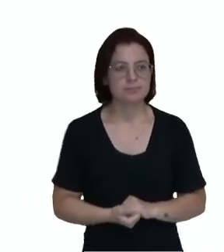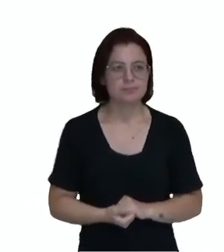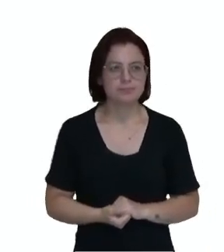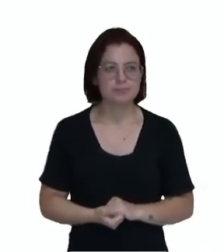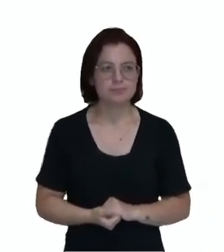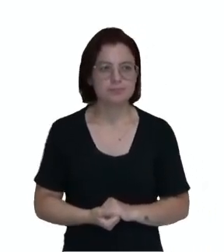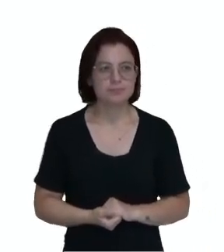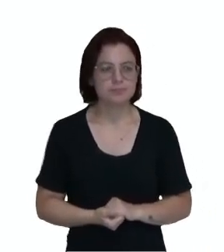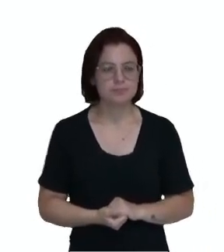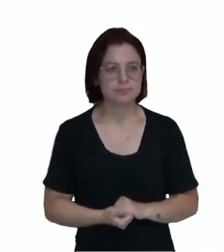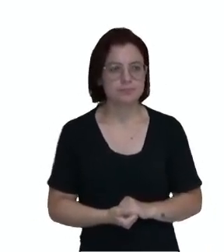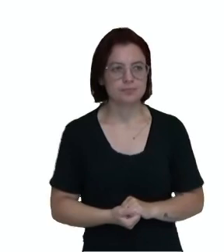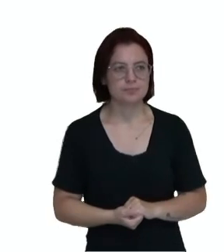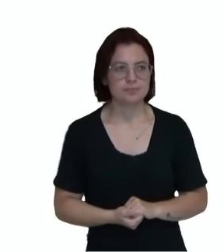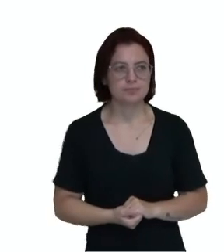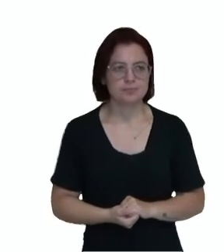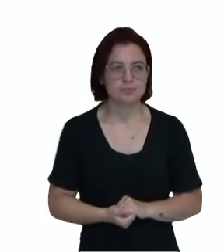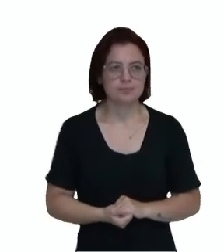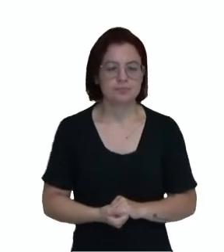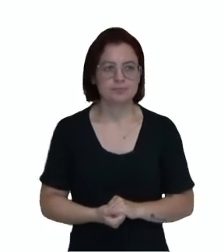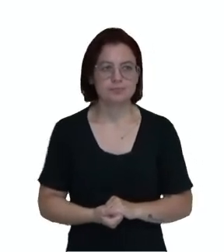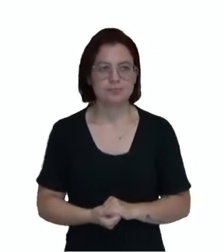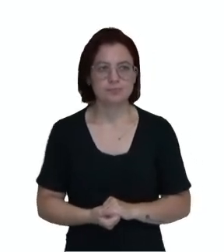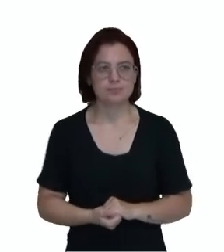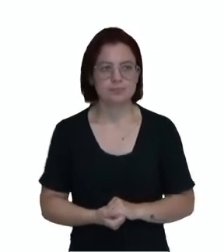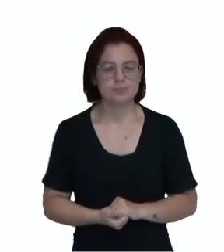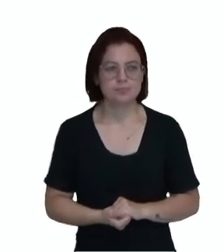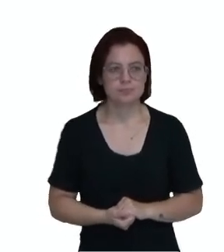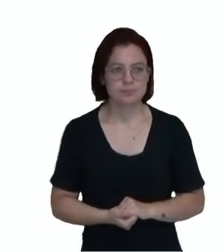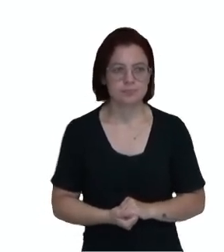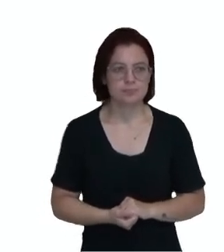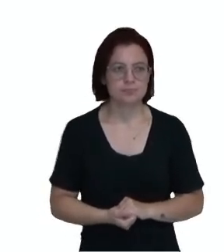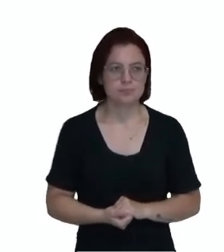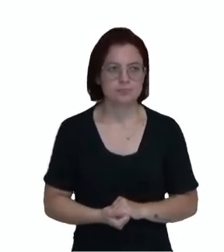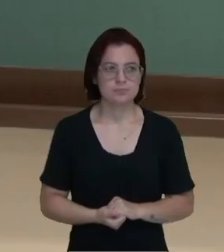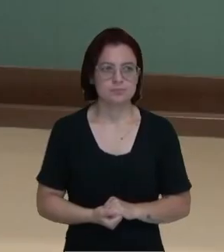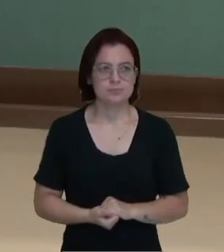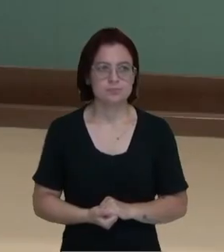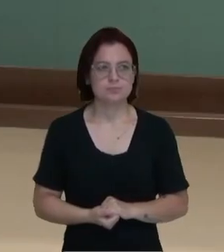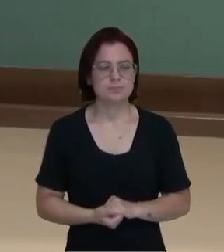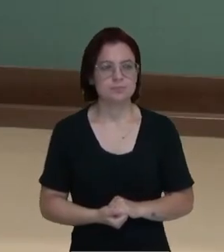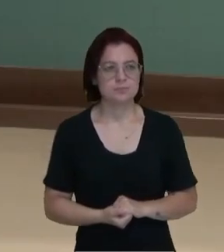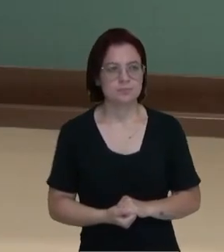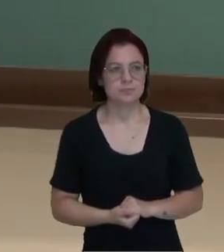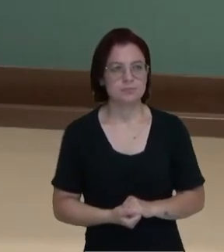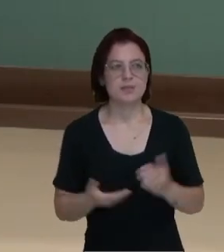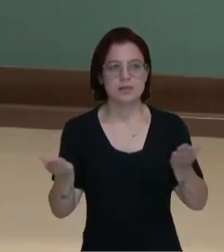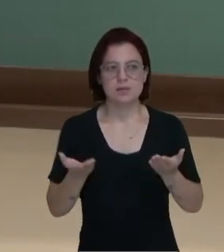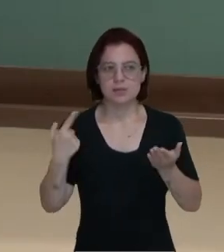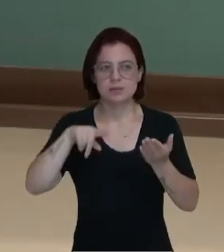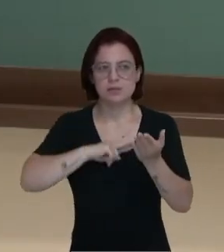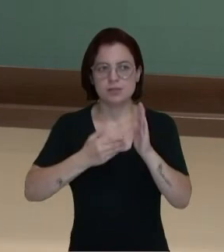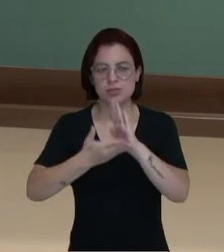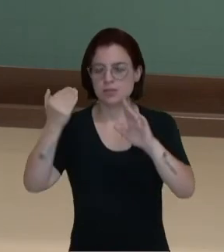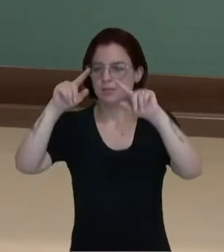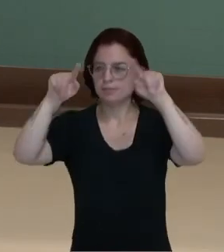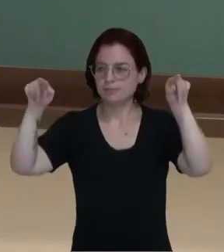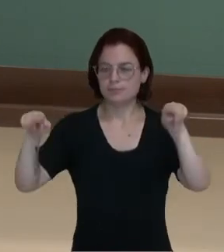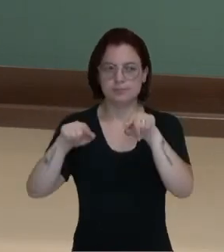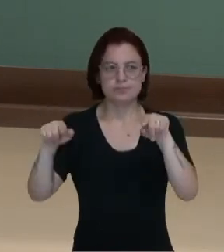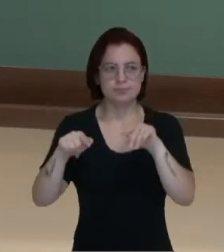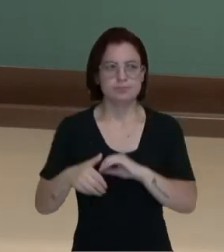chaves, 2 vezes 2 mais 5, fecha colchetes, menos 1, fecha chaves. O que que eu resolvo agora? O que está dentro dos